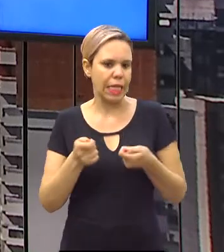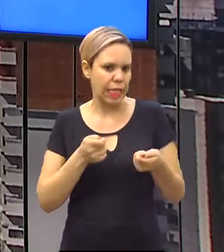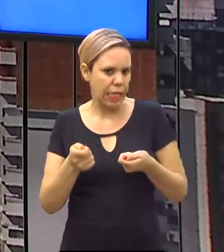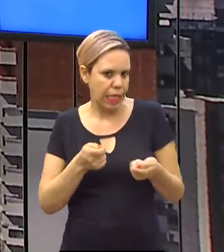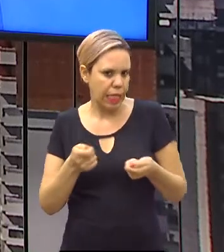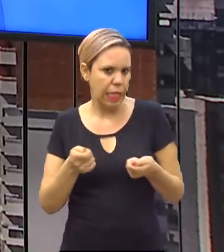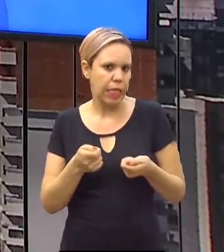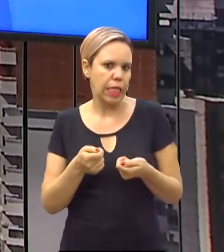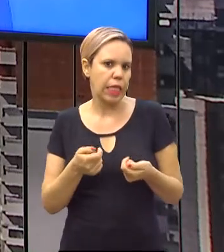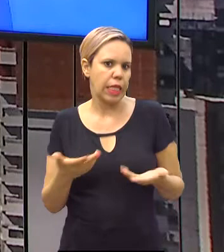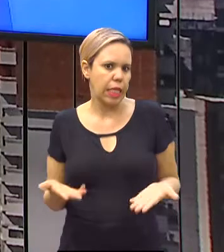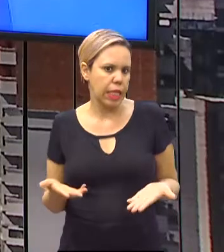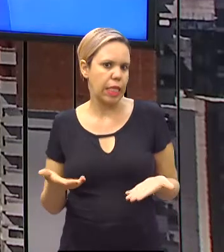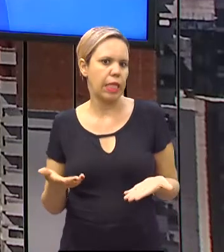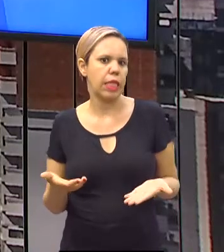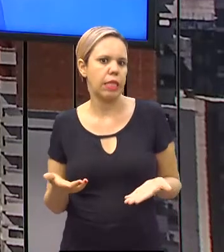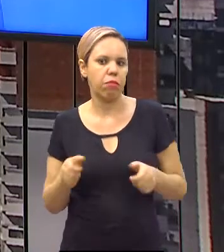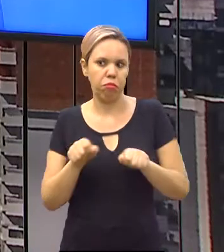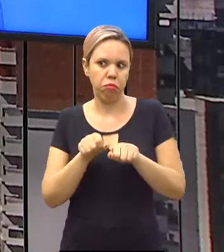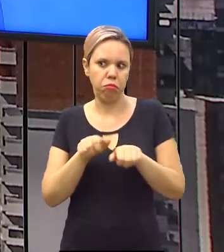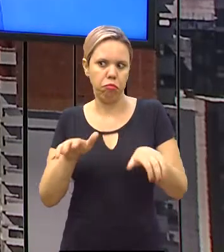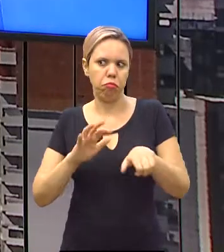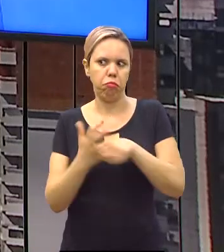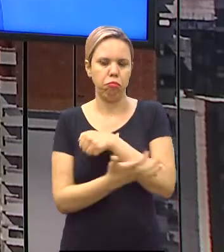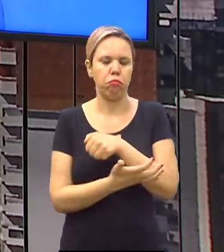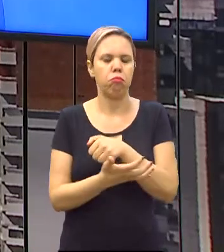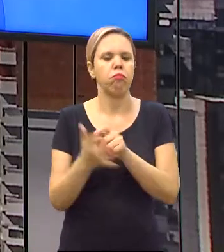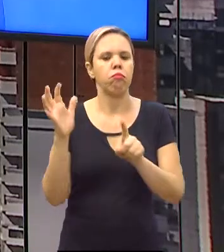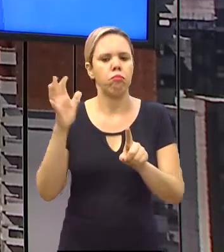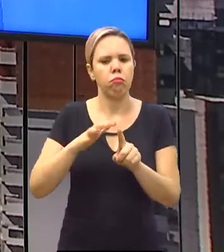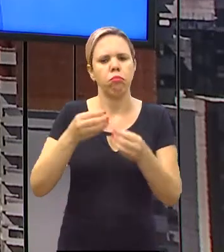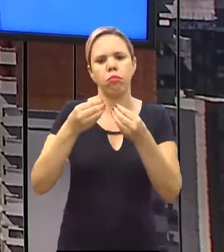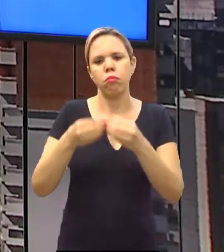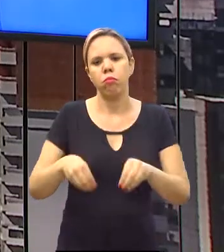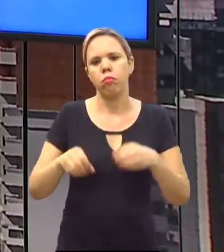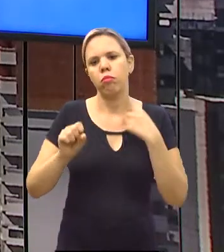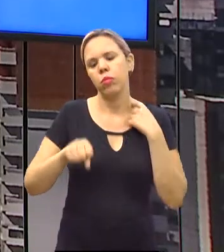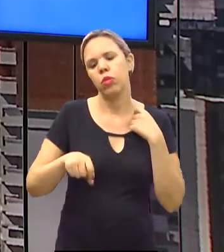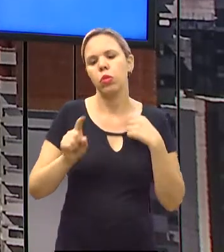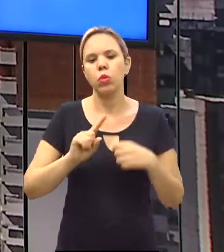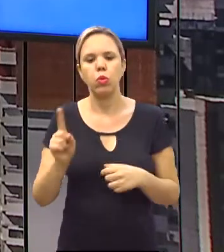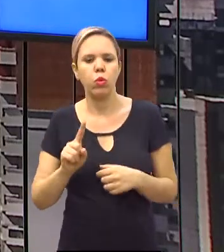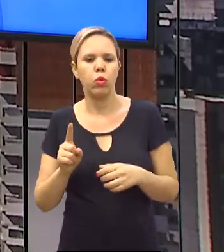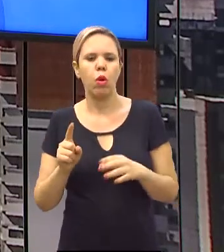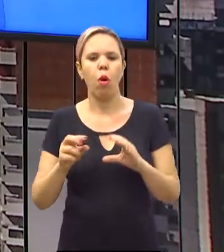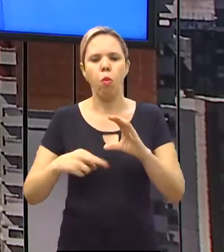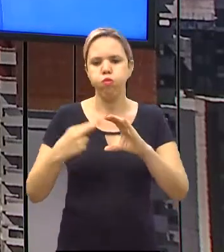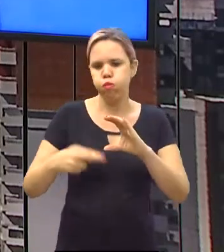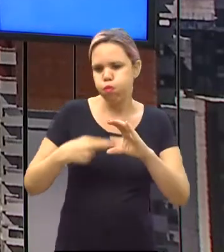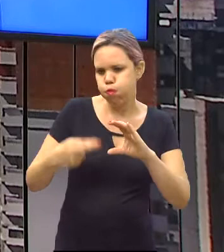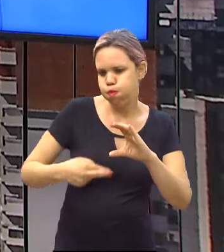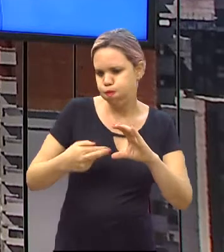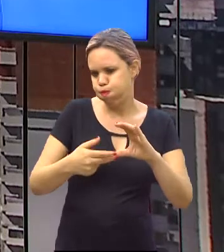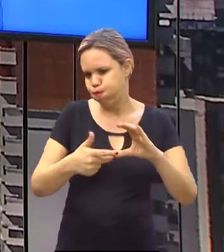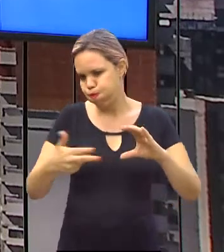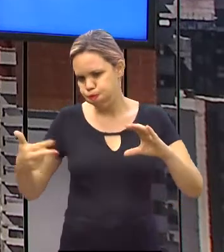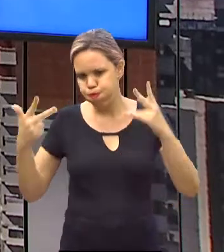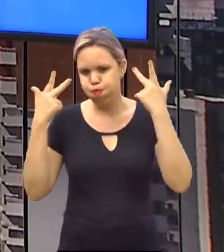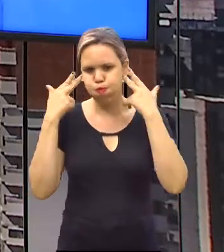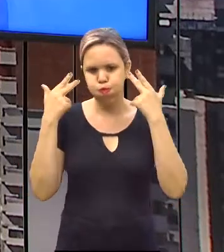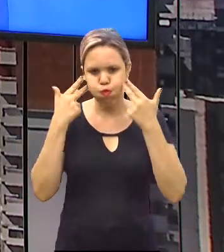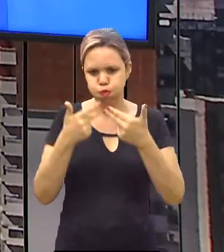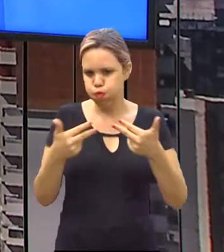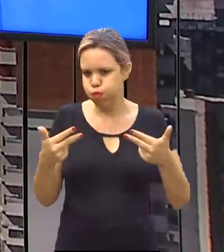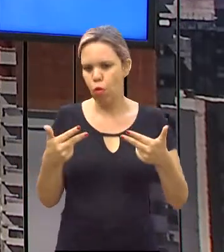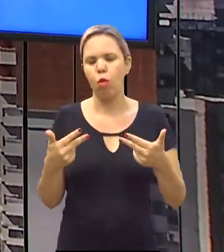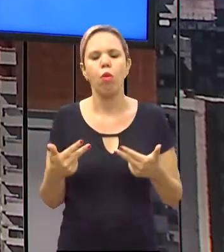lidado, se de alguma forma a pandemia influenciou ou não nessa questão da compostagem, dos resíduos